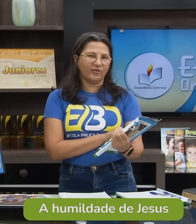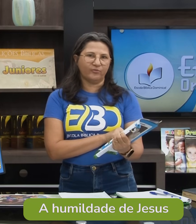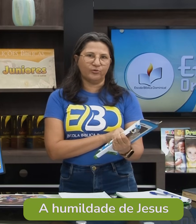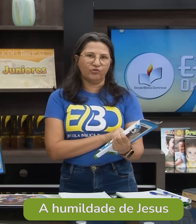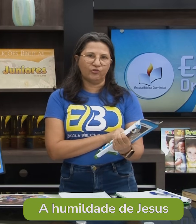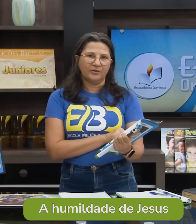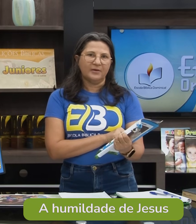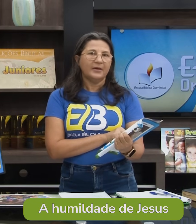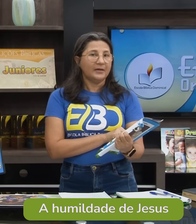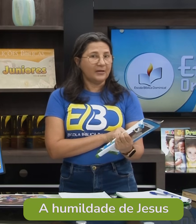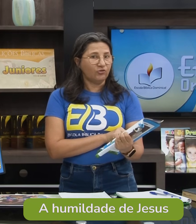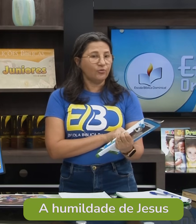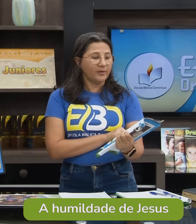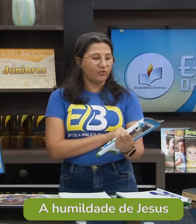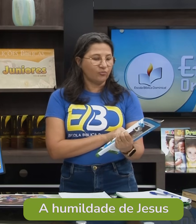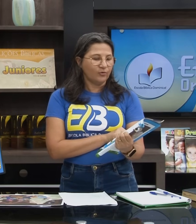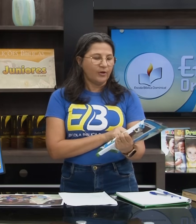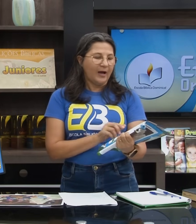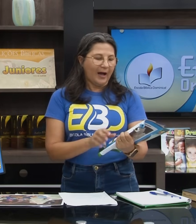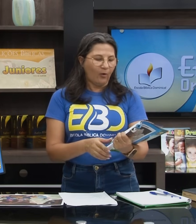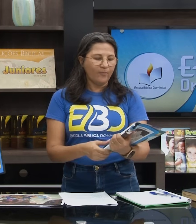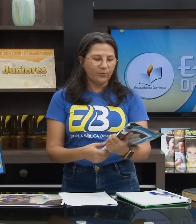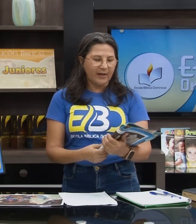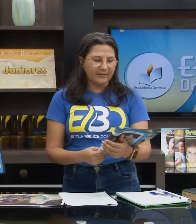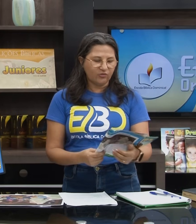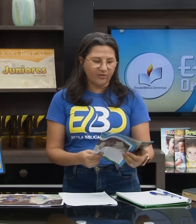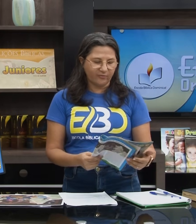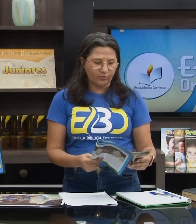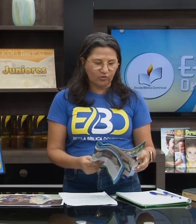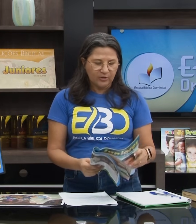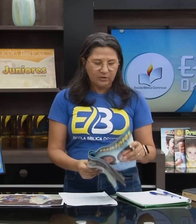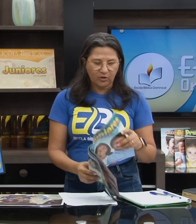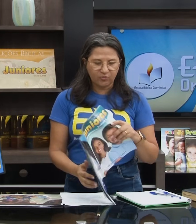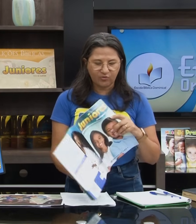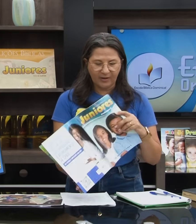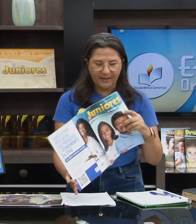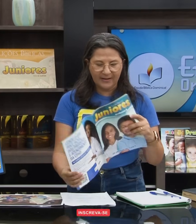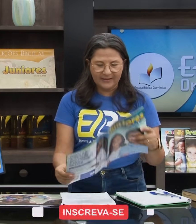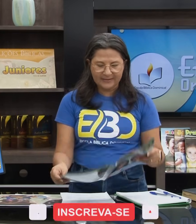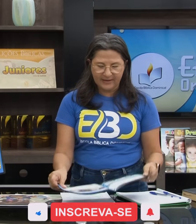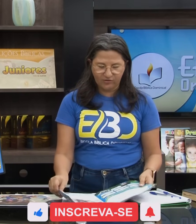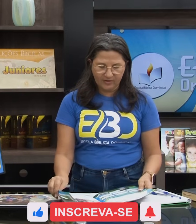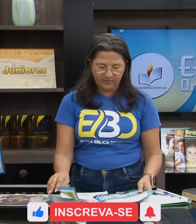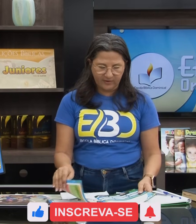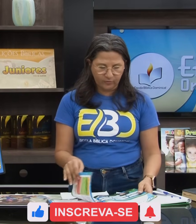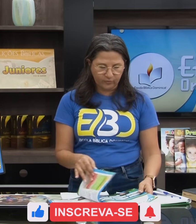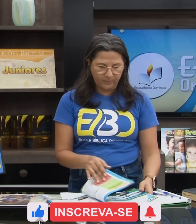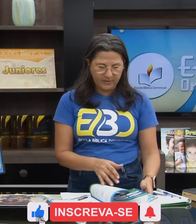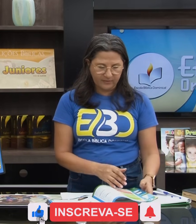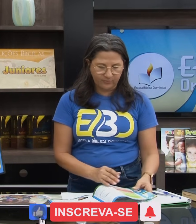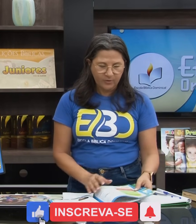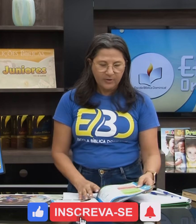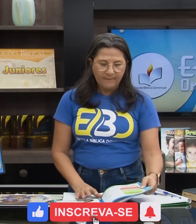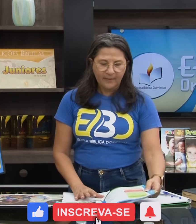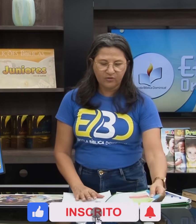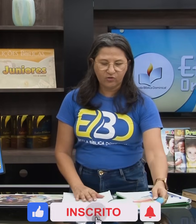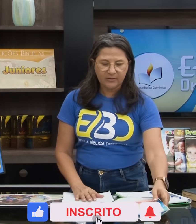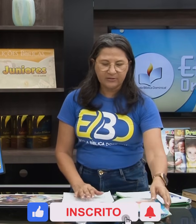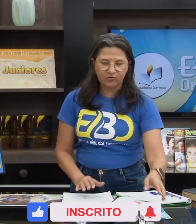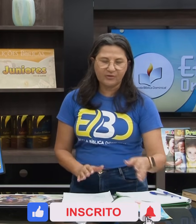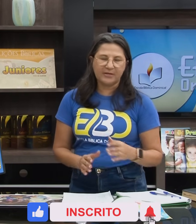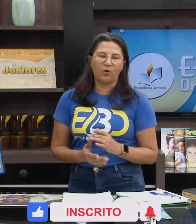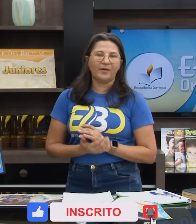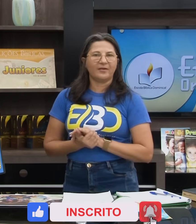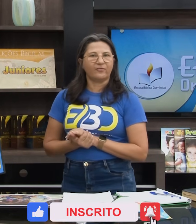de Jesus isto mesmo a humildade de Jesus nós vamos trabalhar nesta lição sobre isso mas